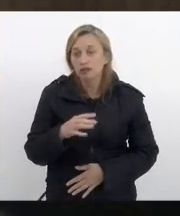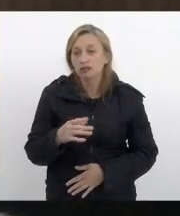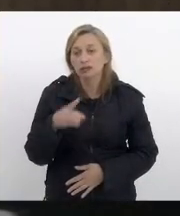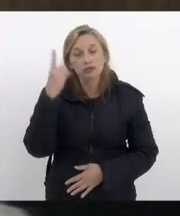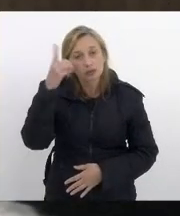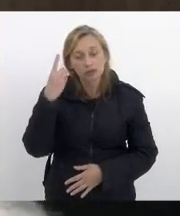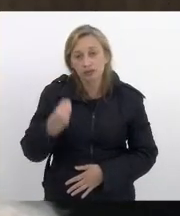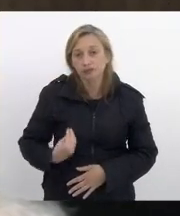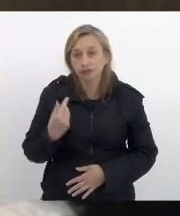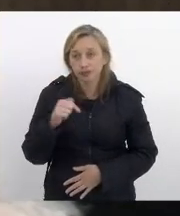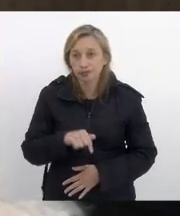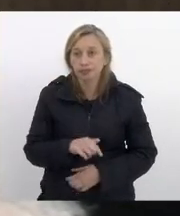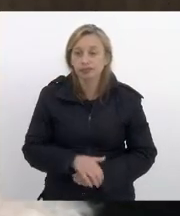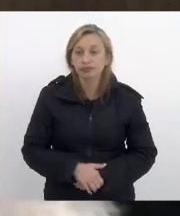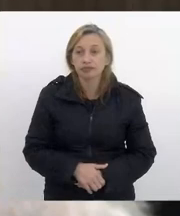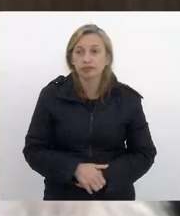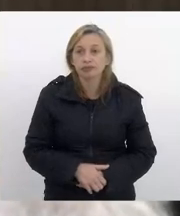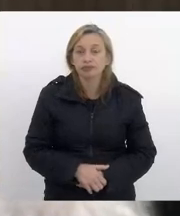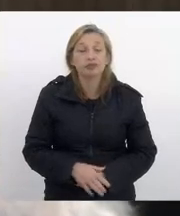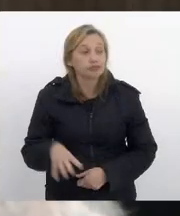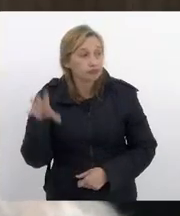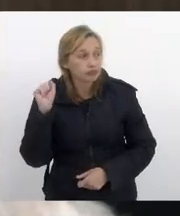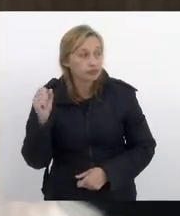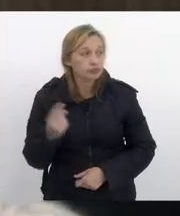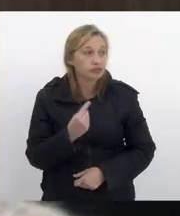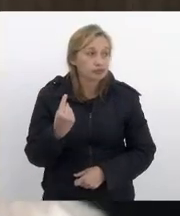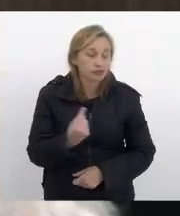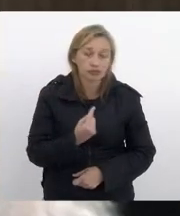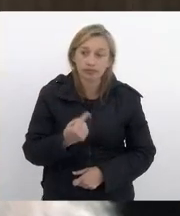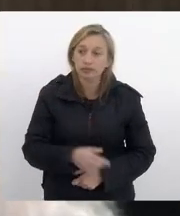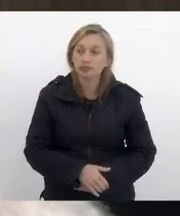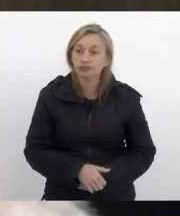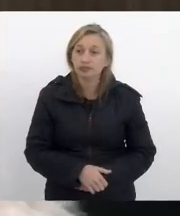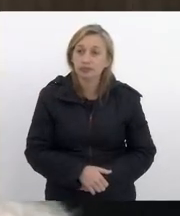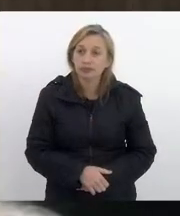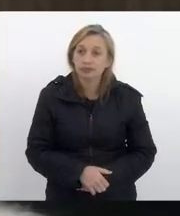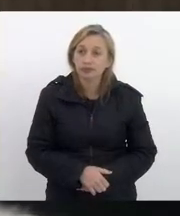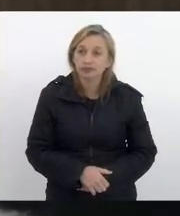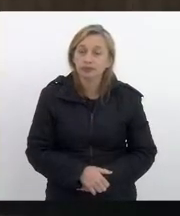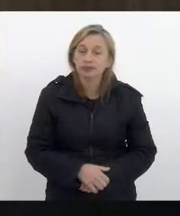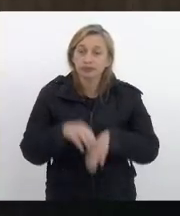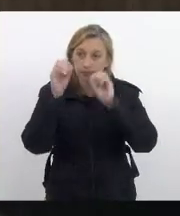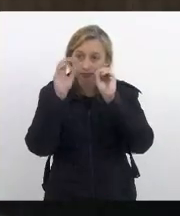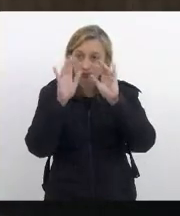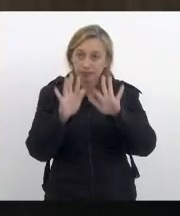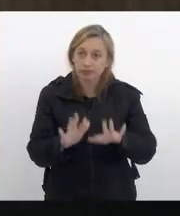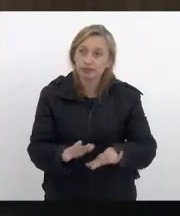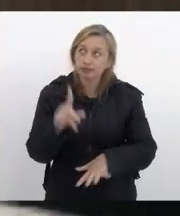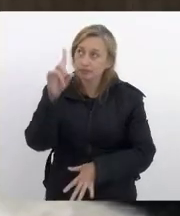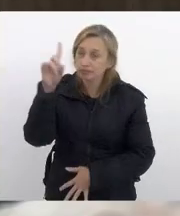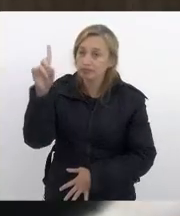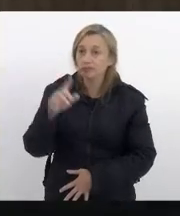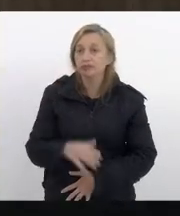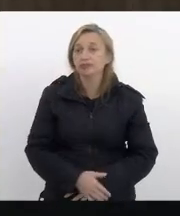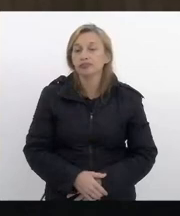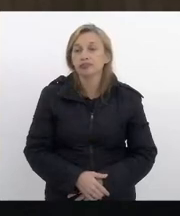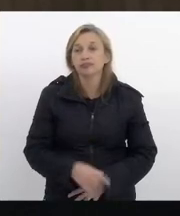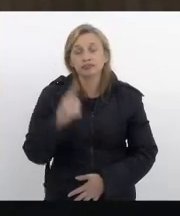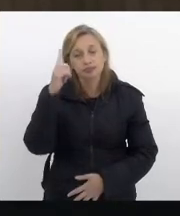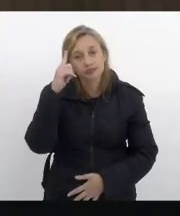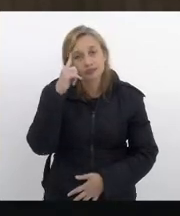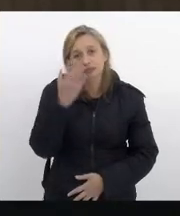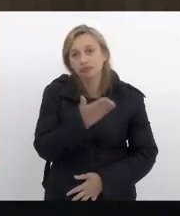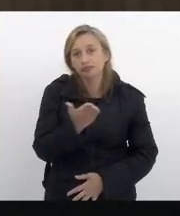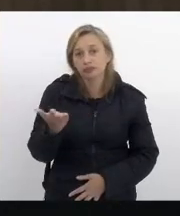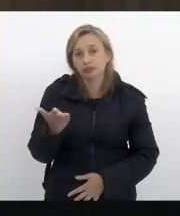estão aqui, né, que estão nos ouvindo, e que sejam abençoados, né? E que os pensamentos de